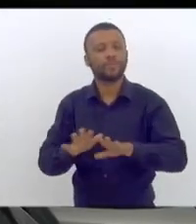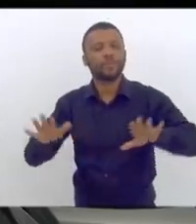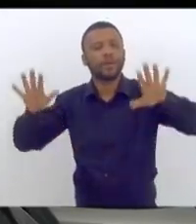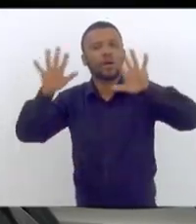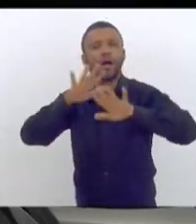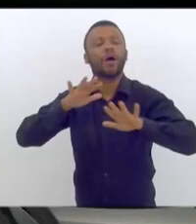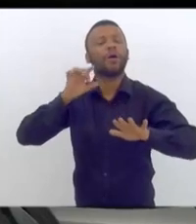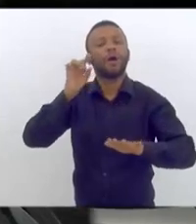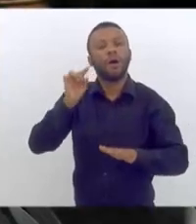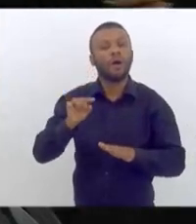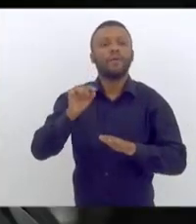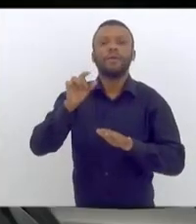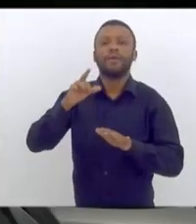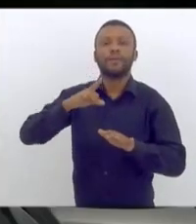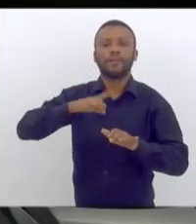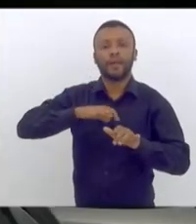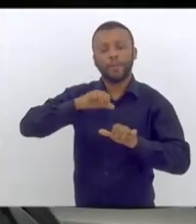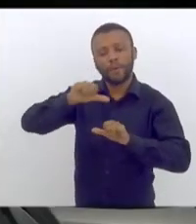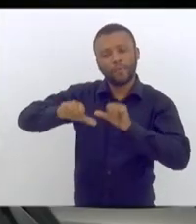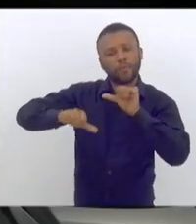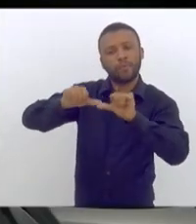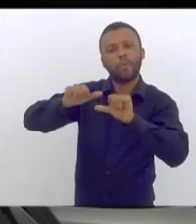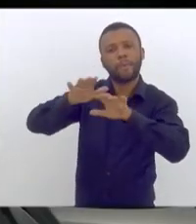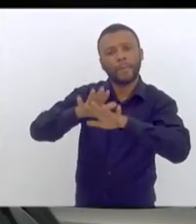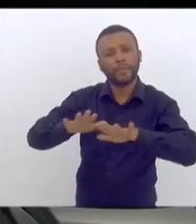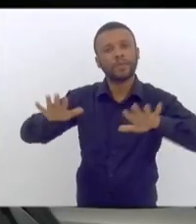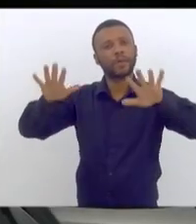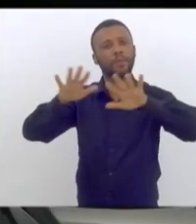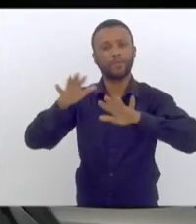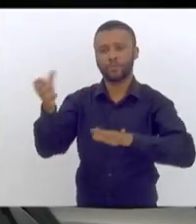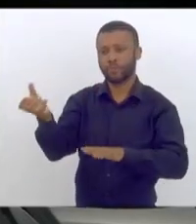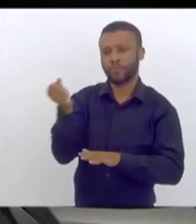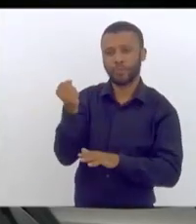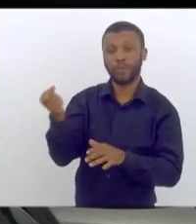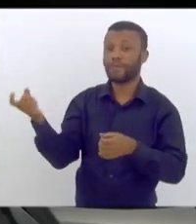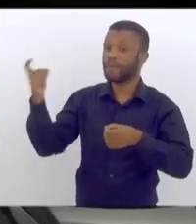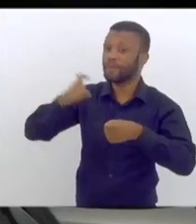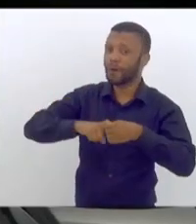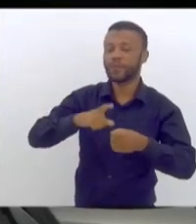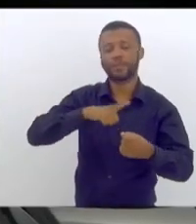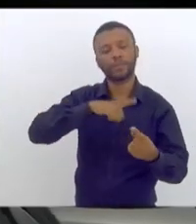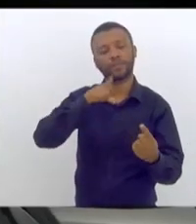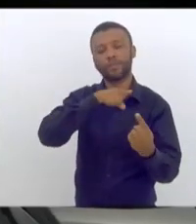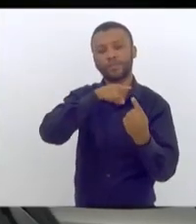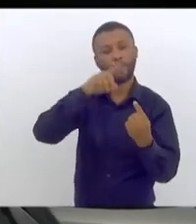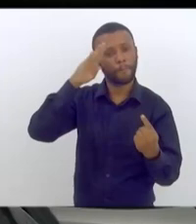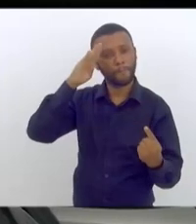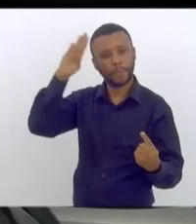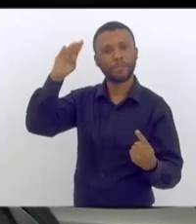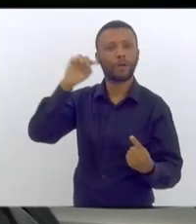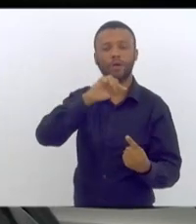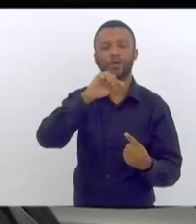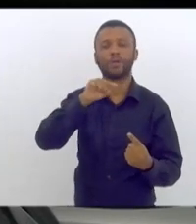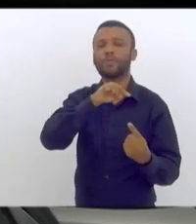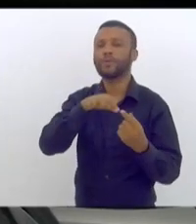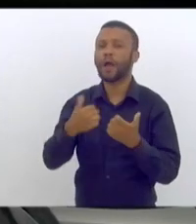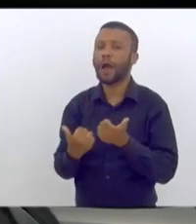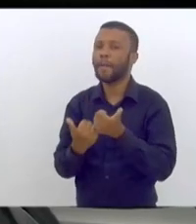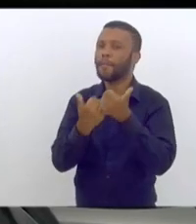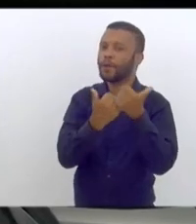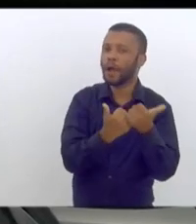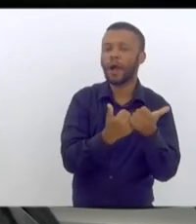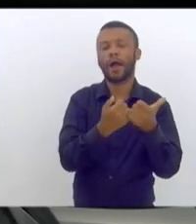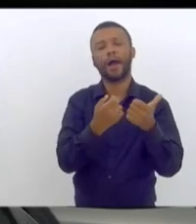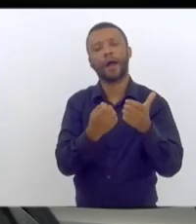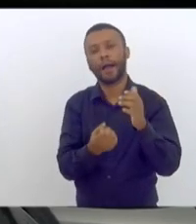Ampla né do Fundo de forma aquele volte a cumprir seu objetivo fim que é justamente apoiar a